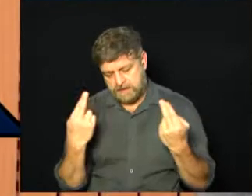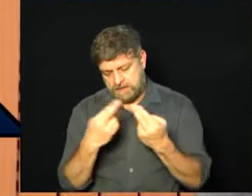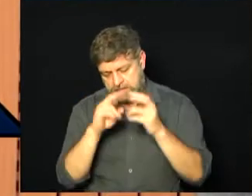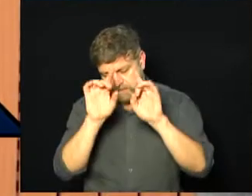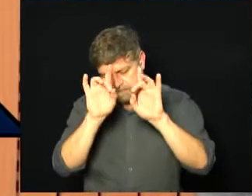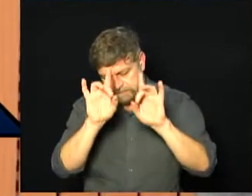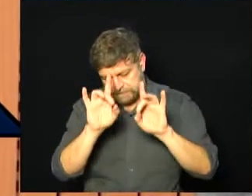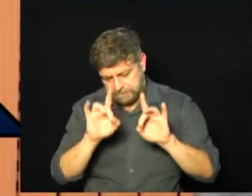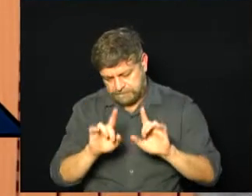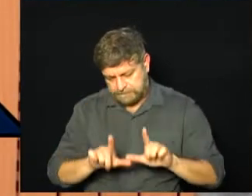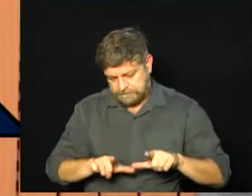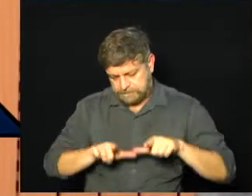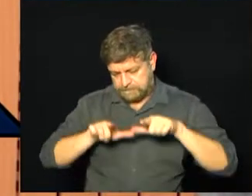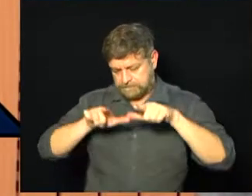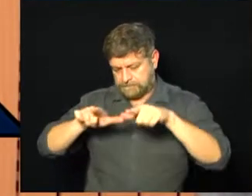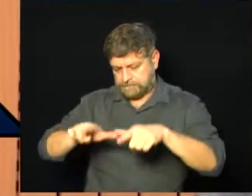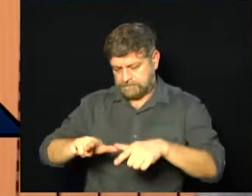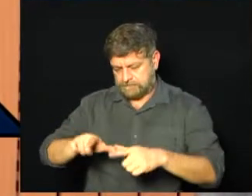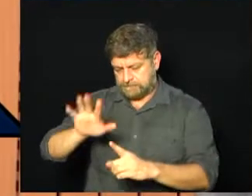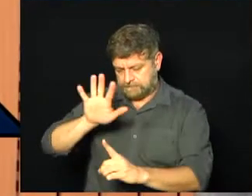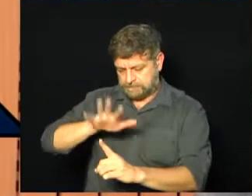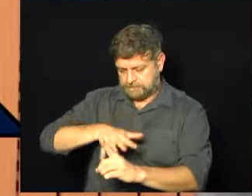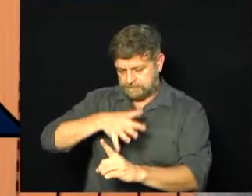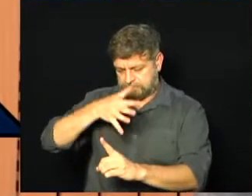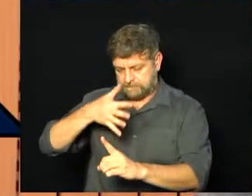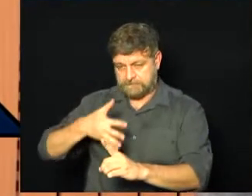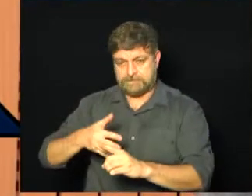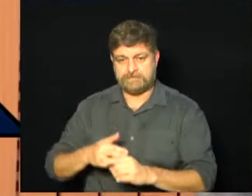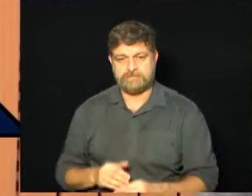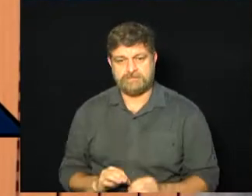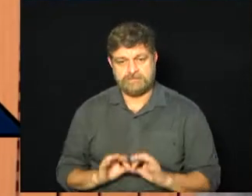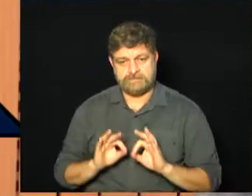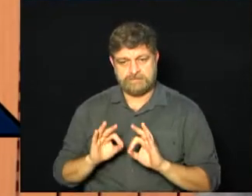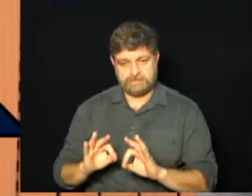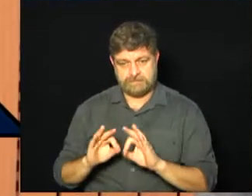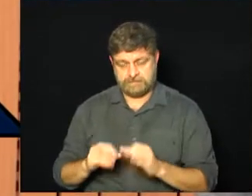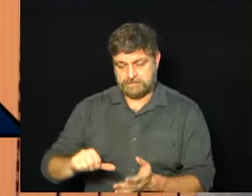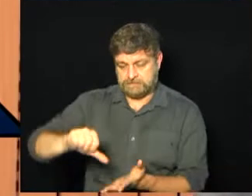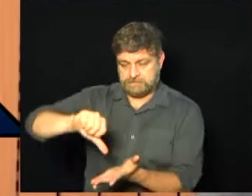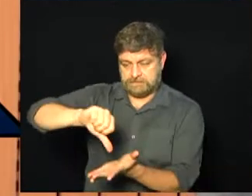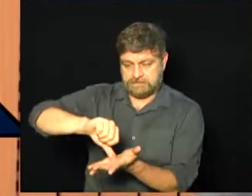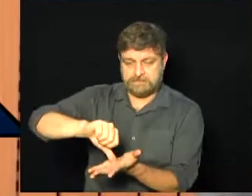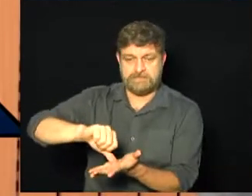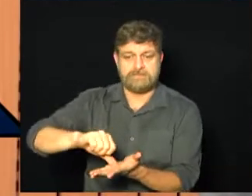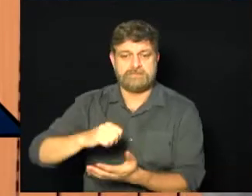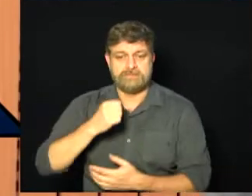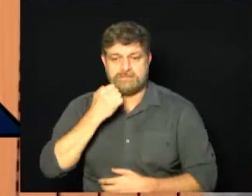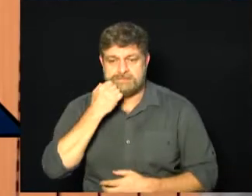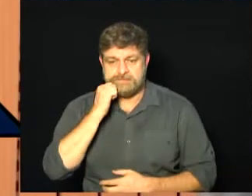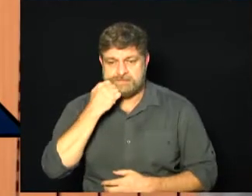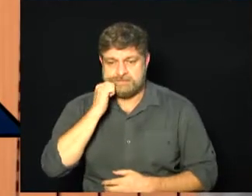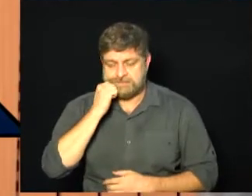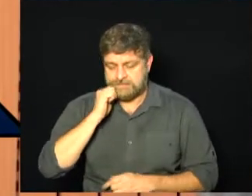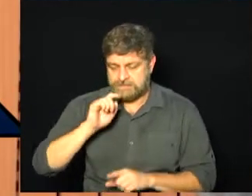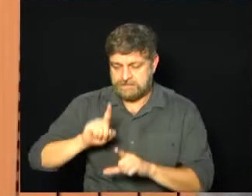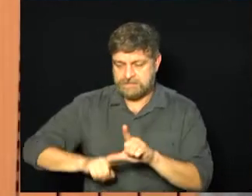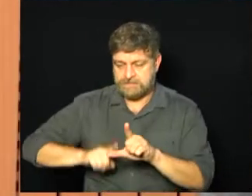solene para homenagear, com diploma de honra ao mérito, o Centro de Ciências, Letras e